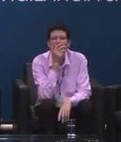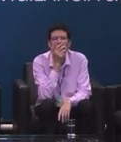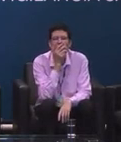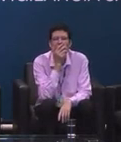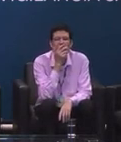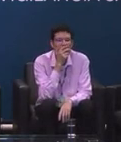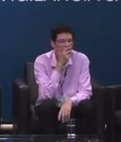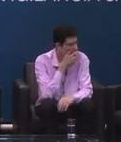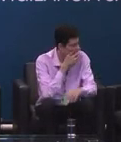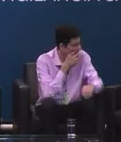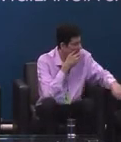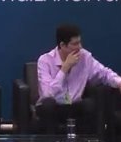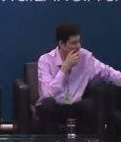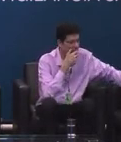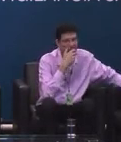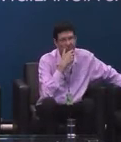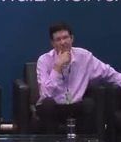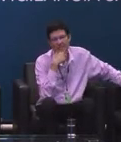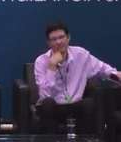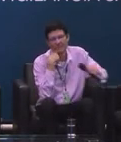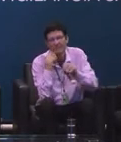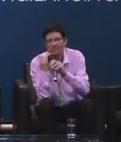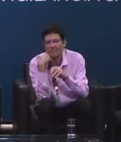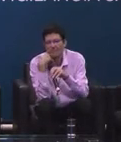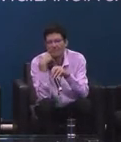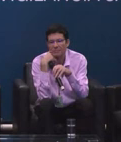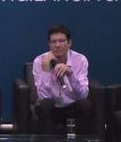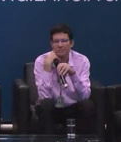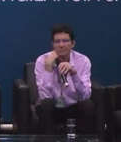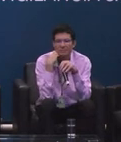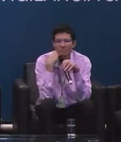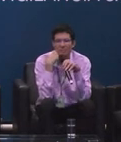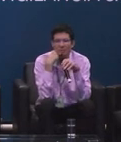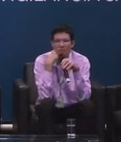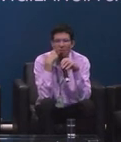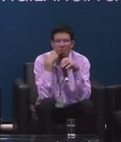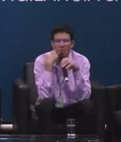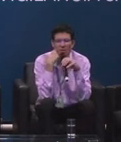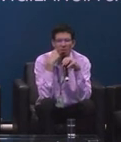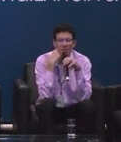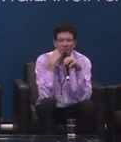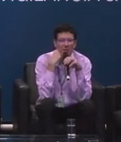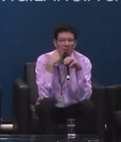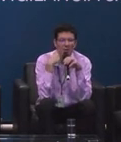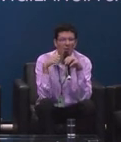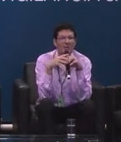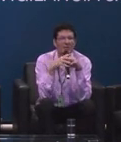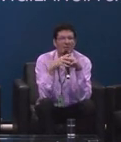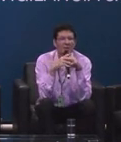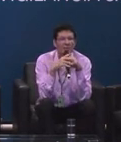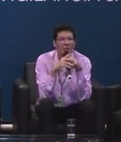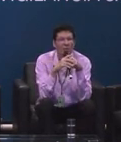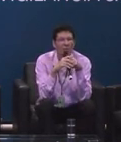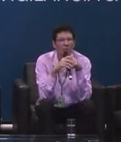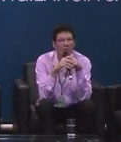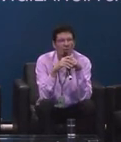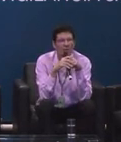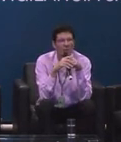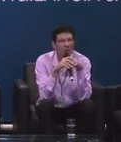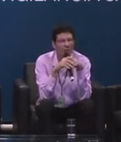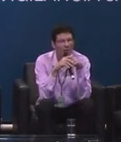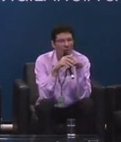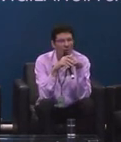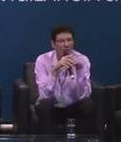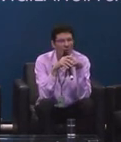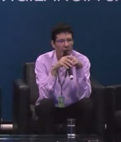fiscal. Sem LACEN, não tem análise fiscal, não vai nascer processo. Com certeza. Isso aí, precisamos muito trabalhar